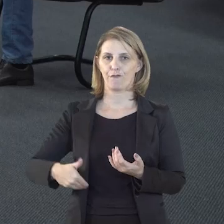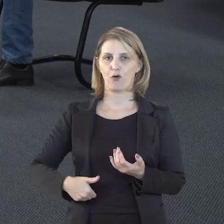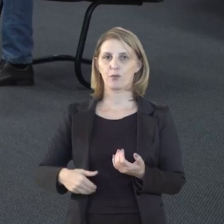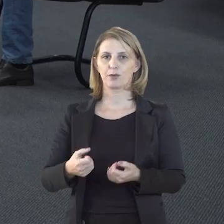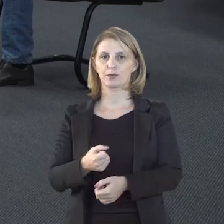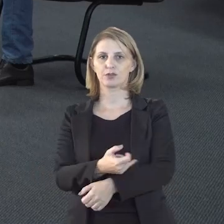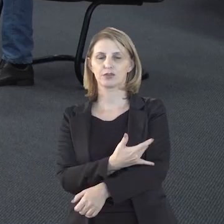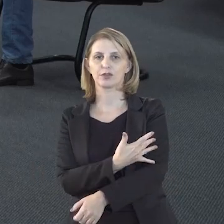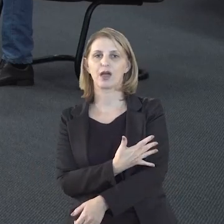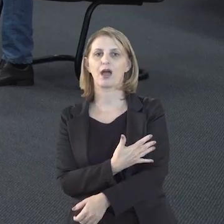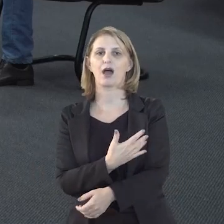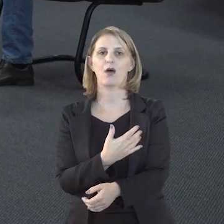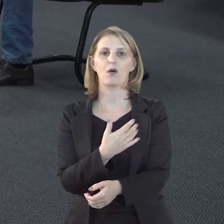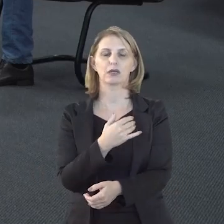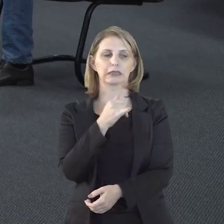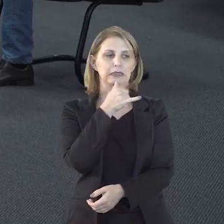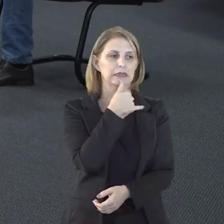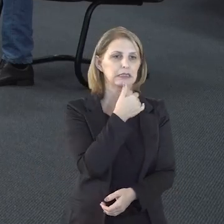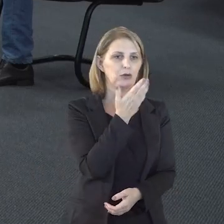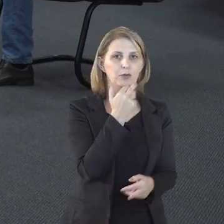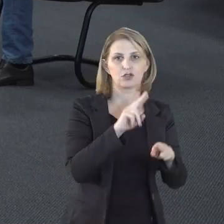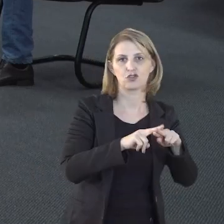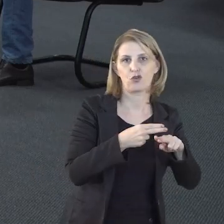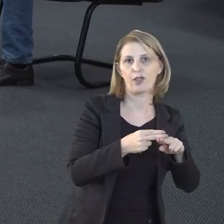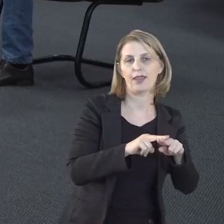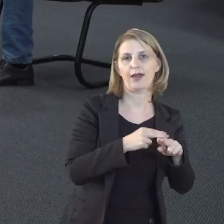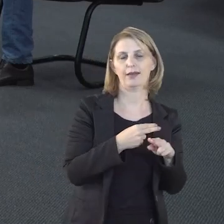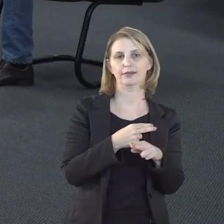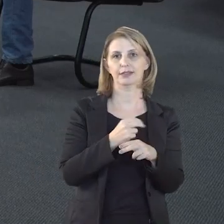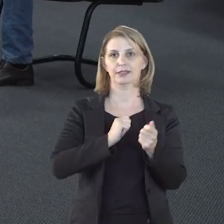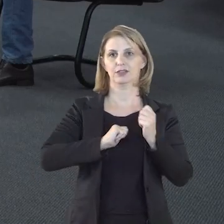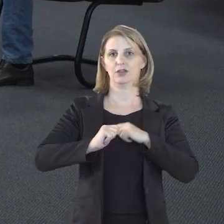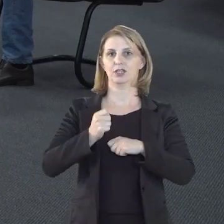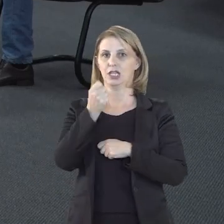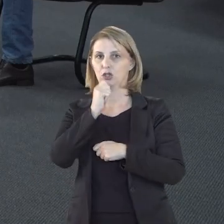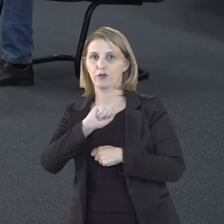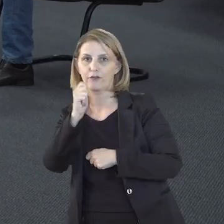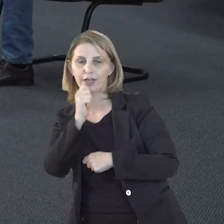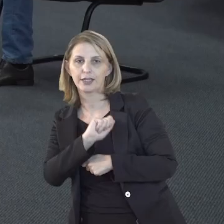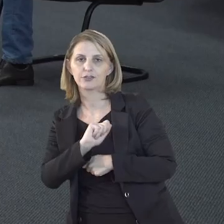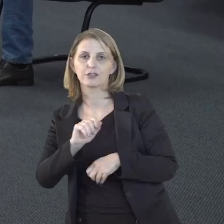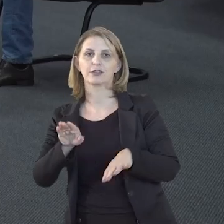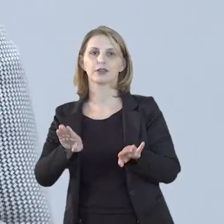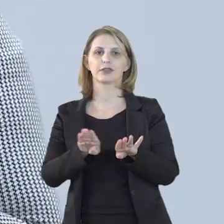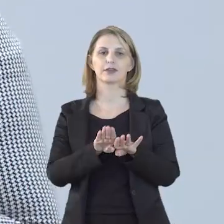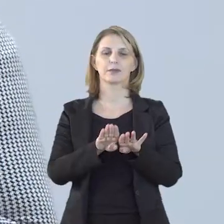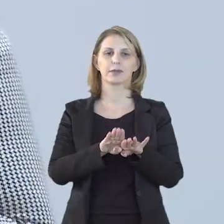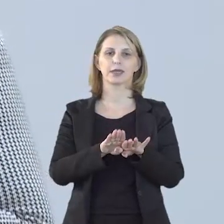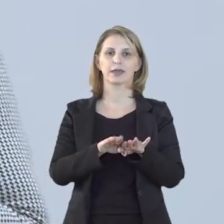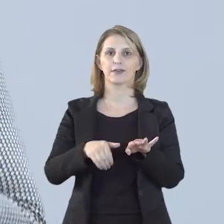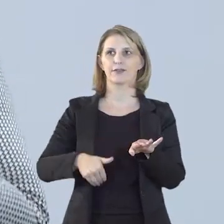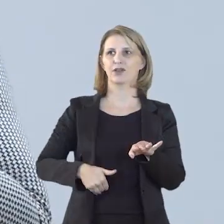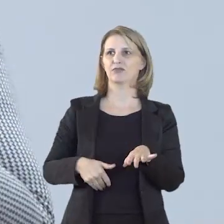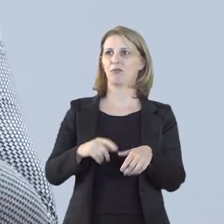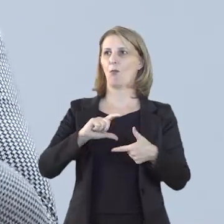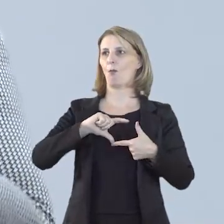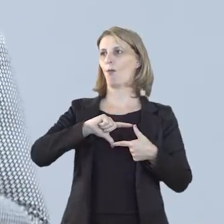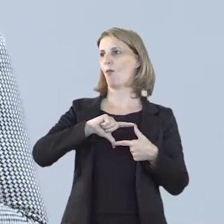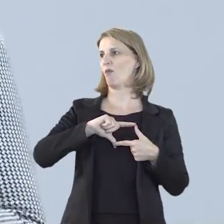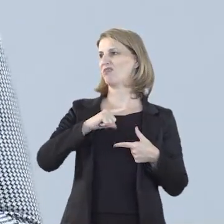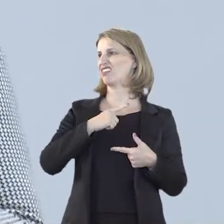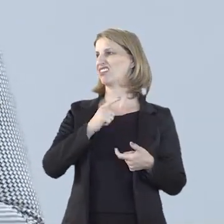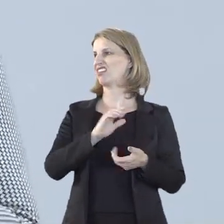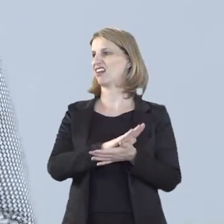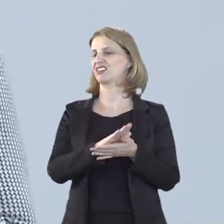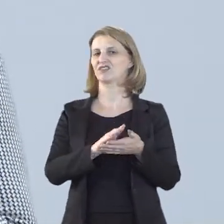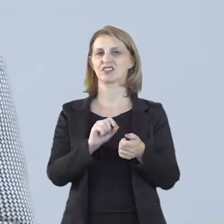assim, existe essa fome emocional, que é aquela, tipo, eu tô triste, vou comer um chocolate, eu tô ansiosa, vou comer, sei lá, um sorvete. E existe